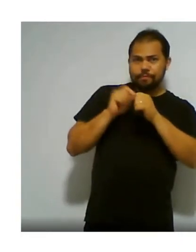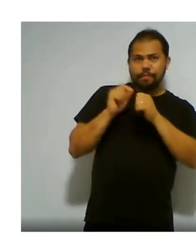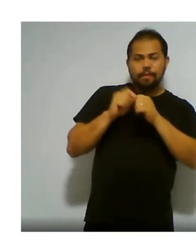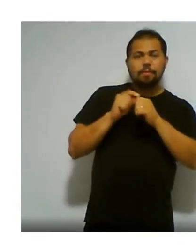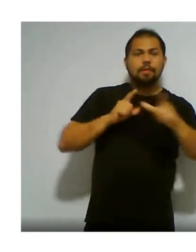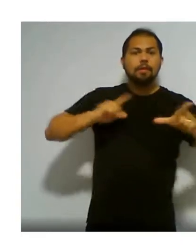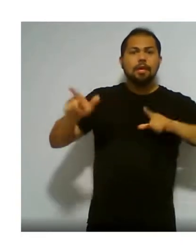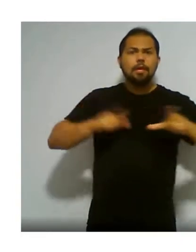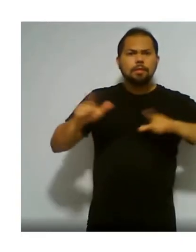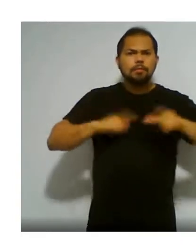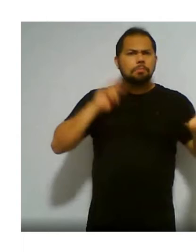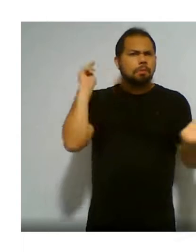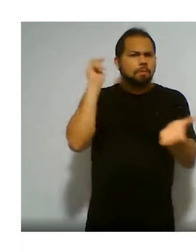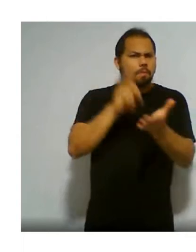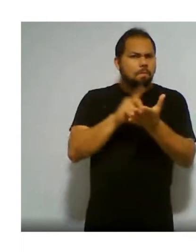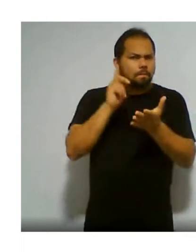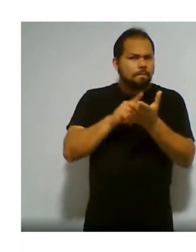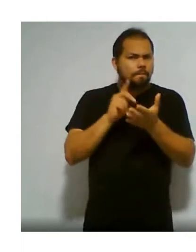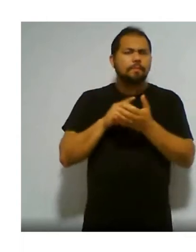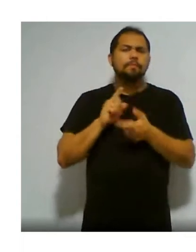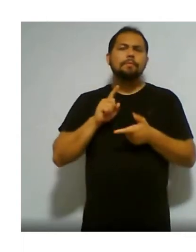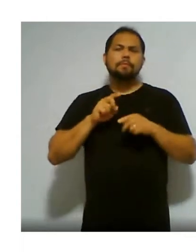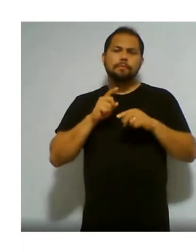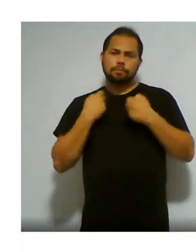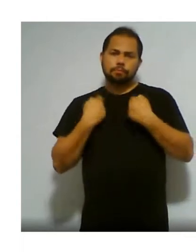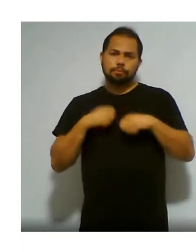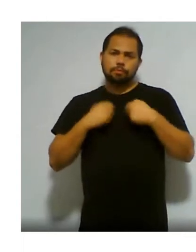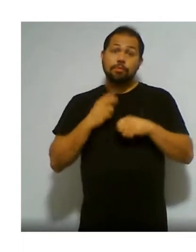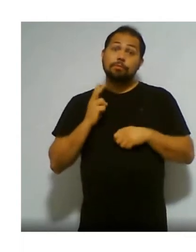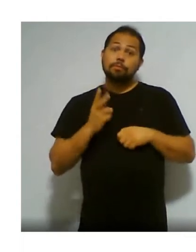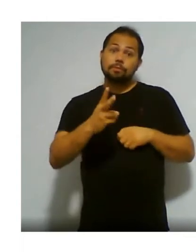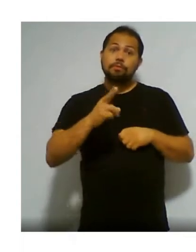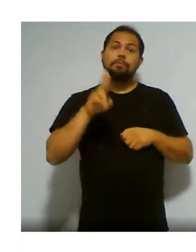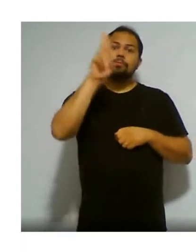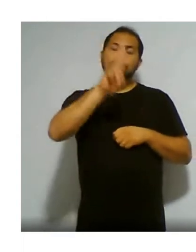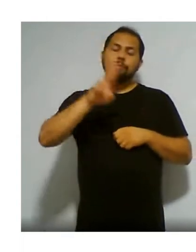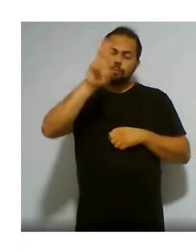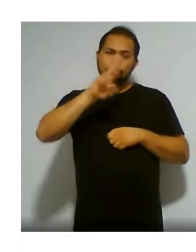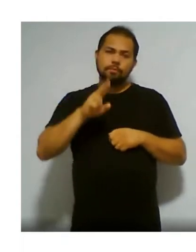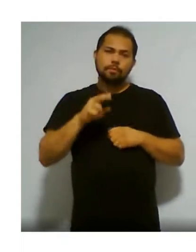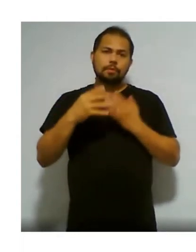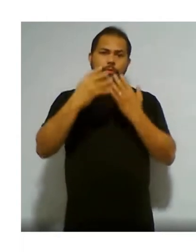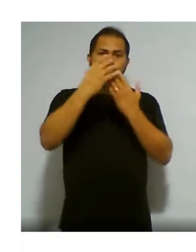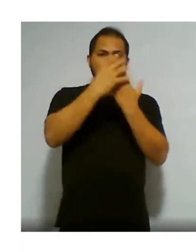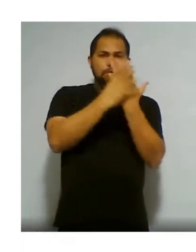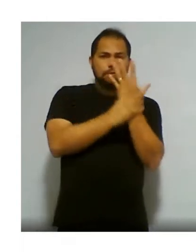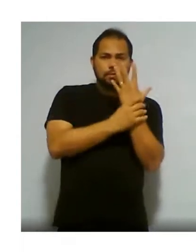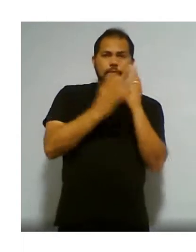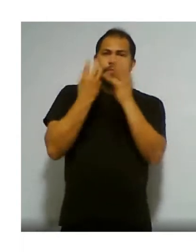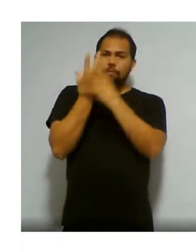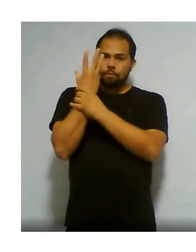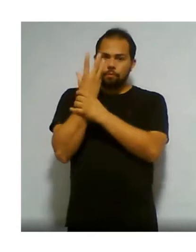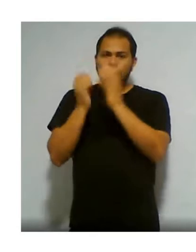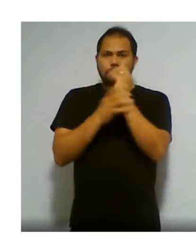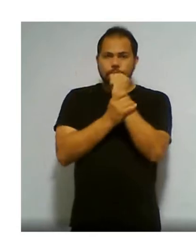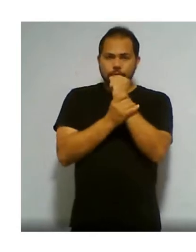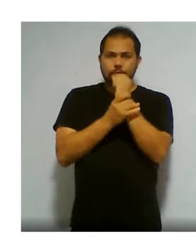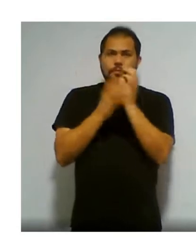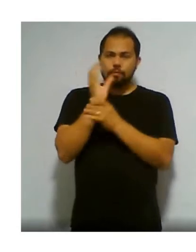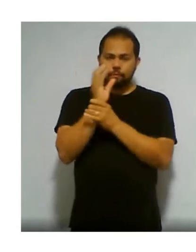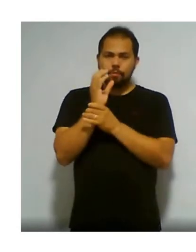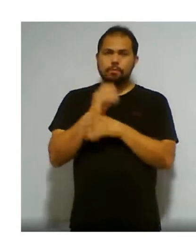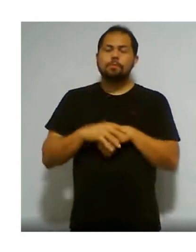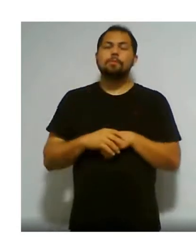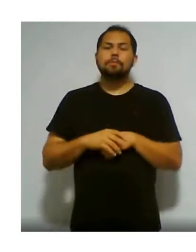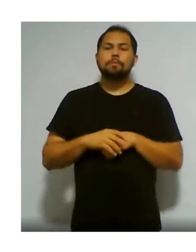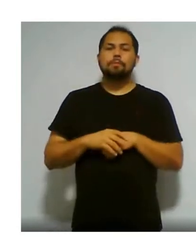Então vocês devem sempre usar ou a luva de proteção, né, uma luva isolante,